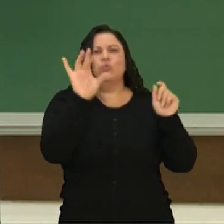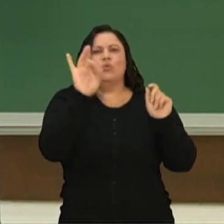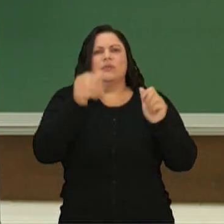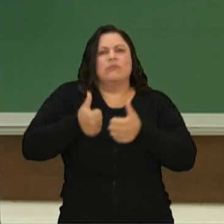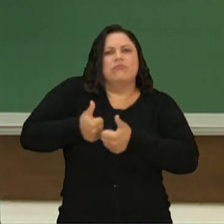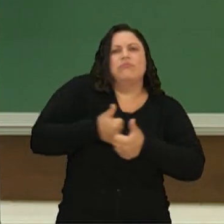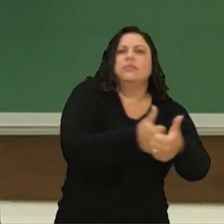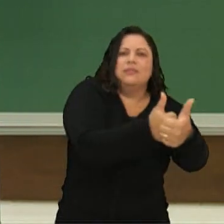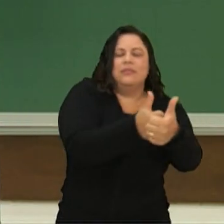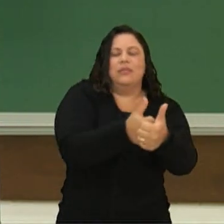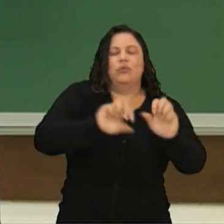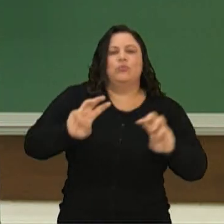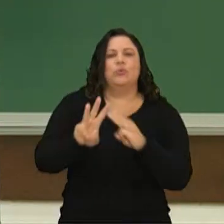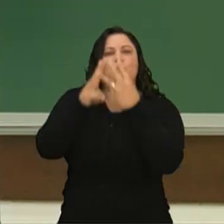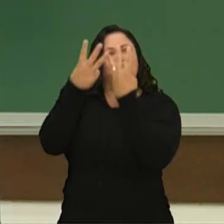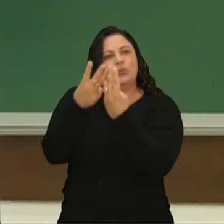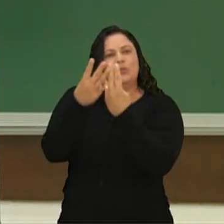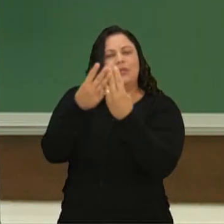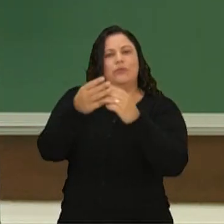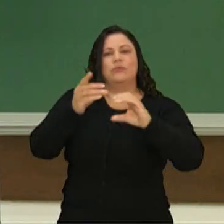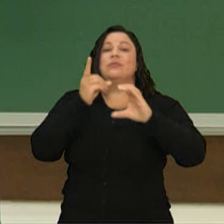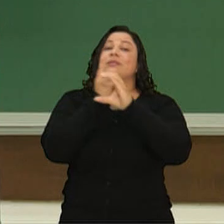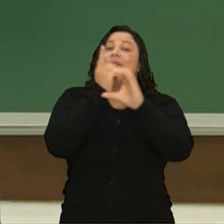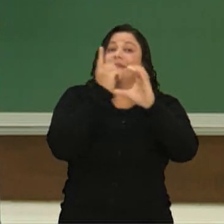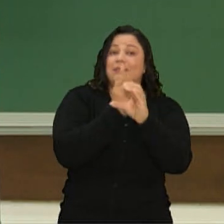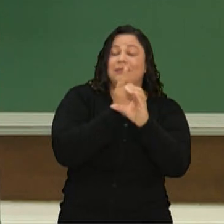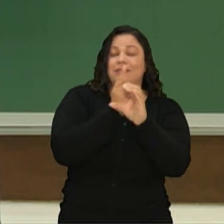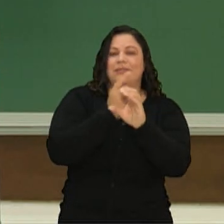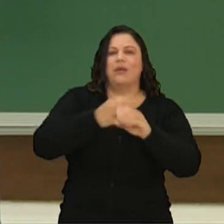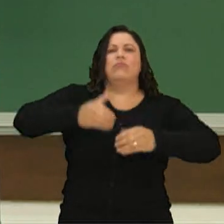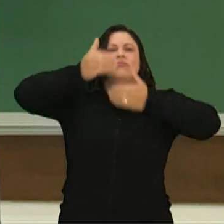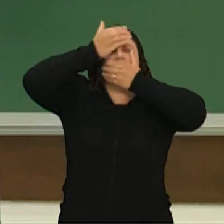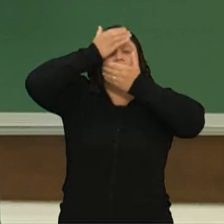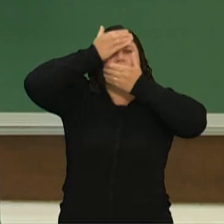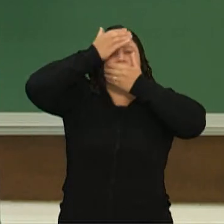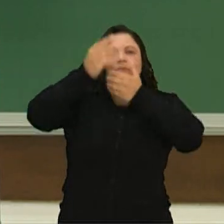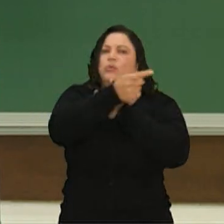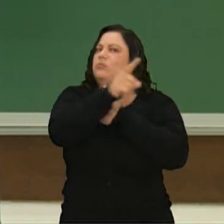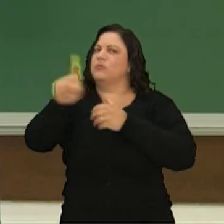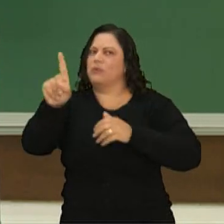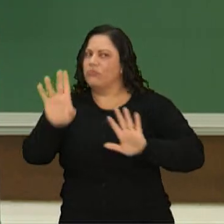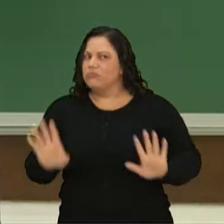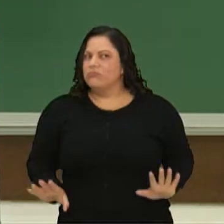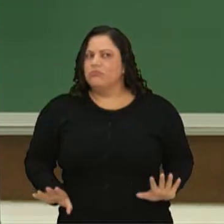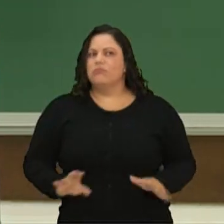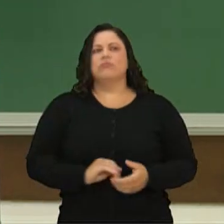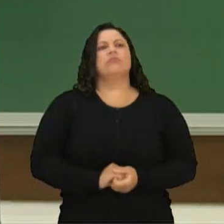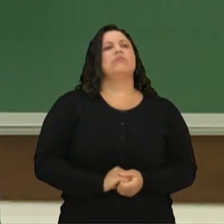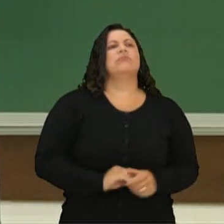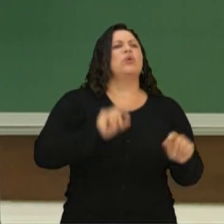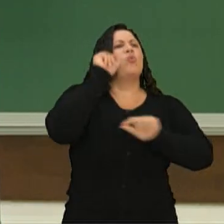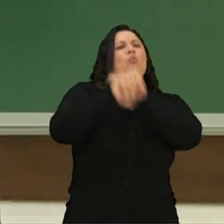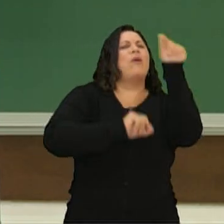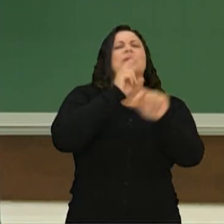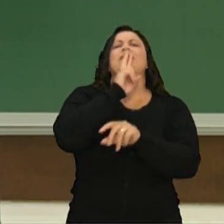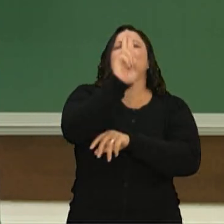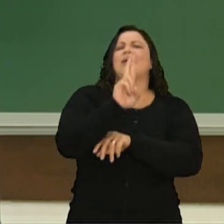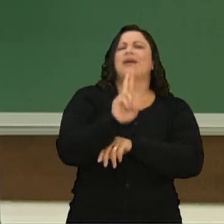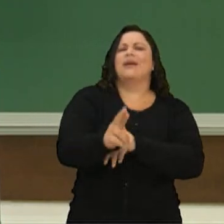judeus, cristãos e muçulmanos não seguem esses mandamentos. Qual é a resposta